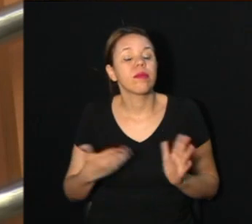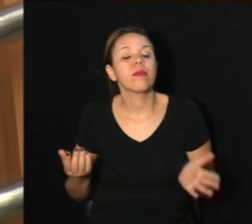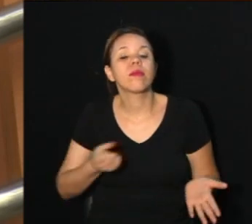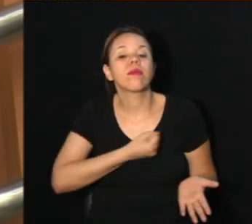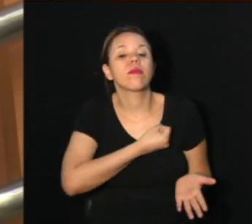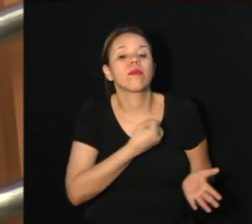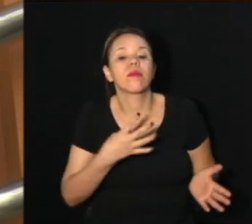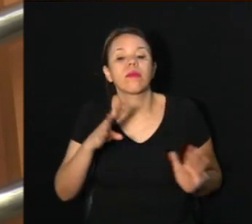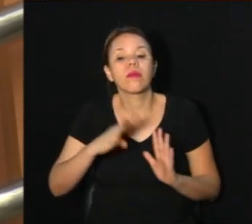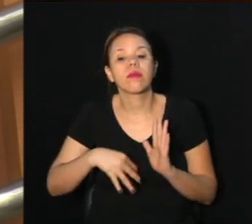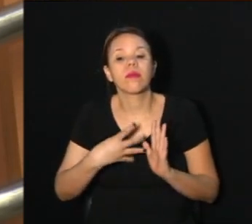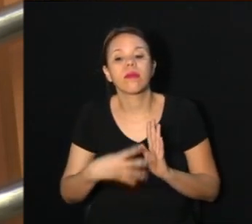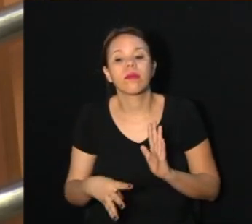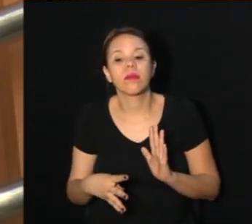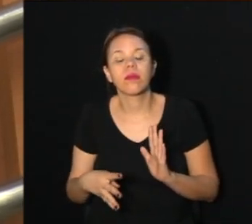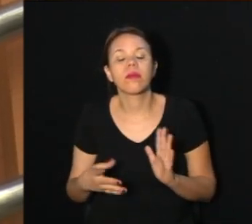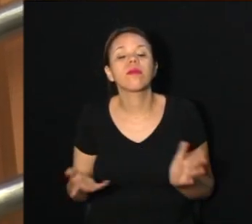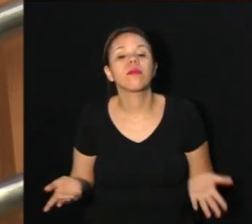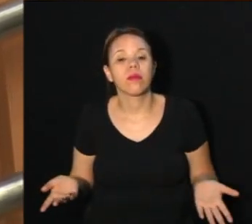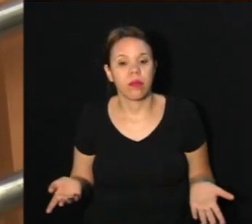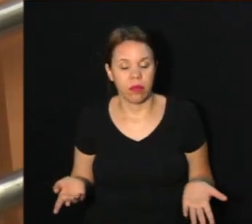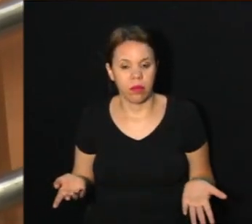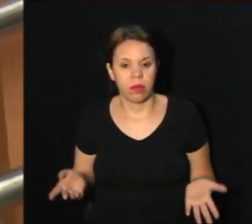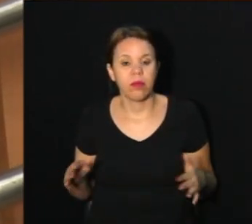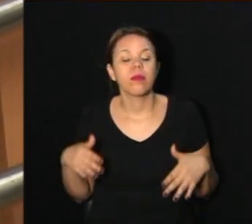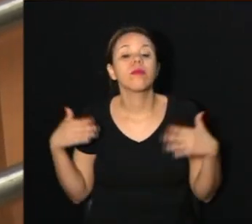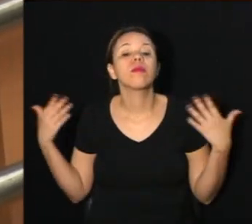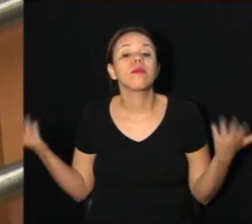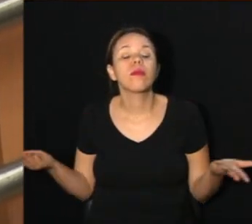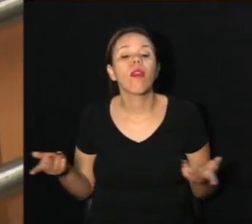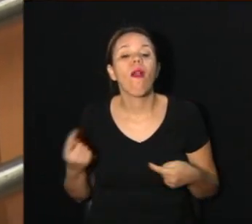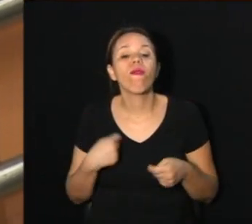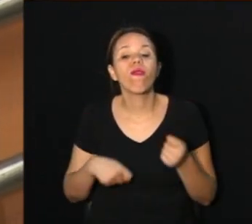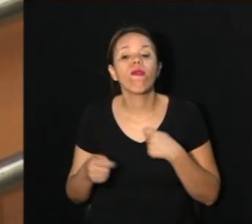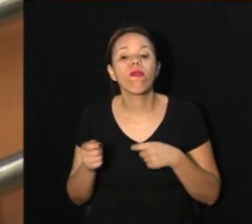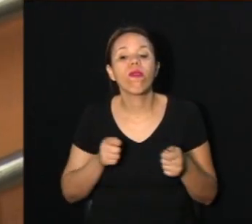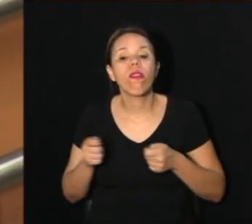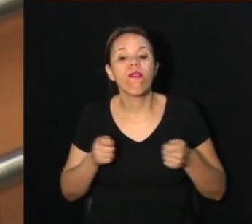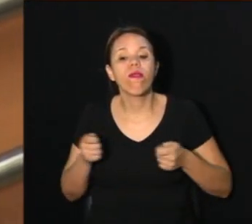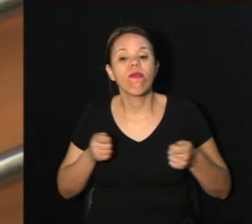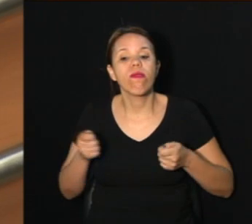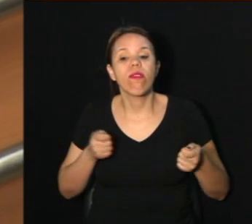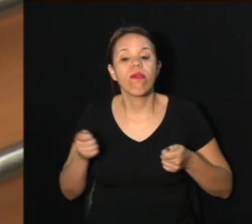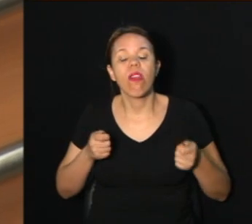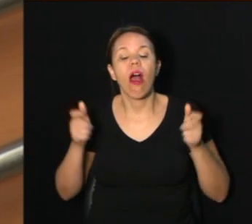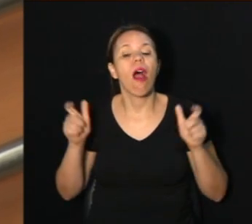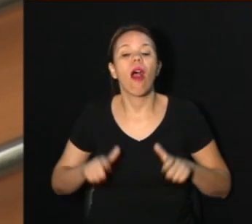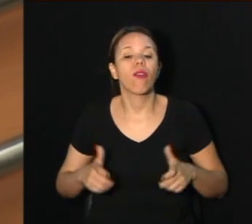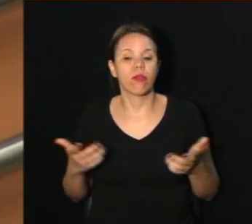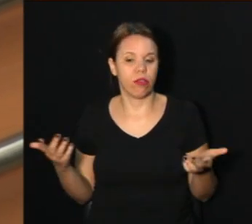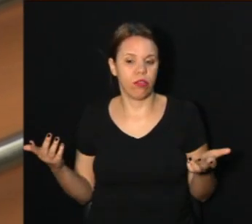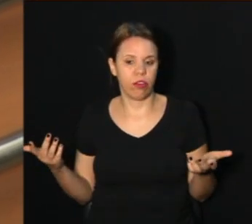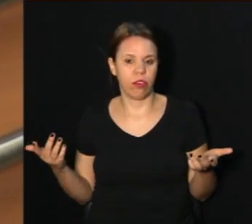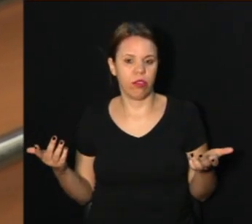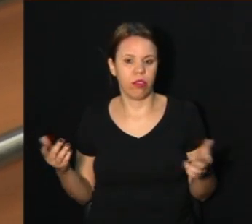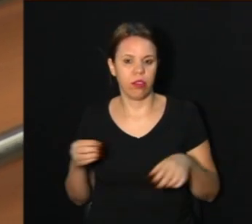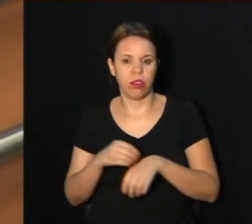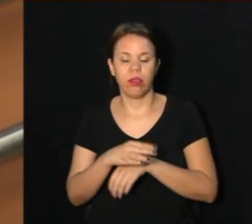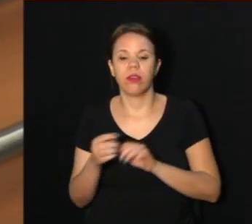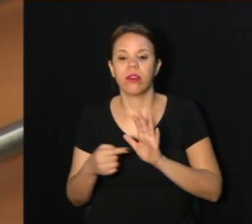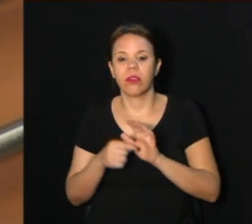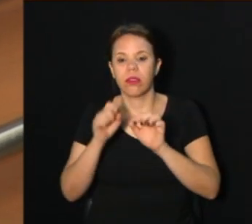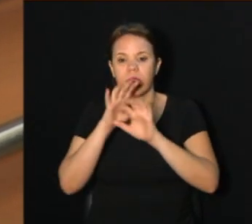com tabela, com planilhas, qual seria a economia e aonde estaria sendo economizado isso, e passado de